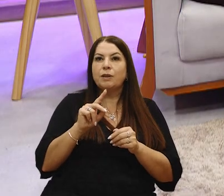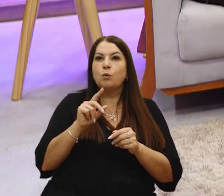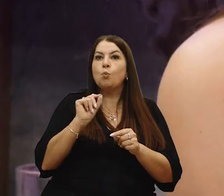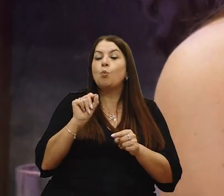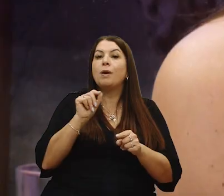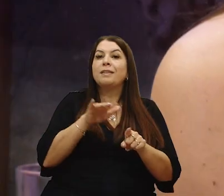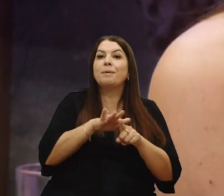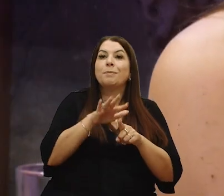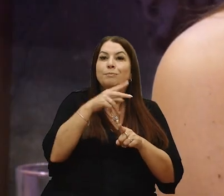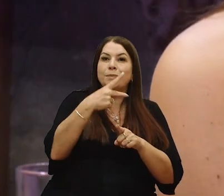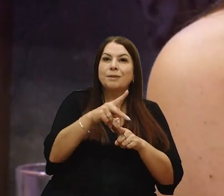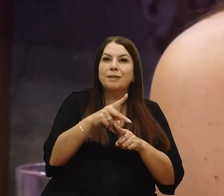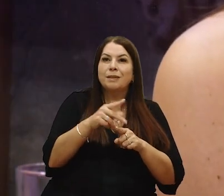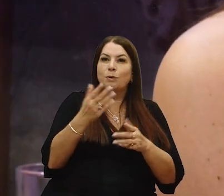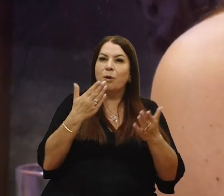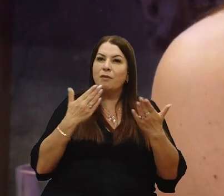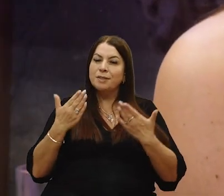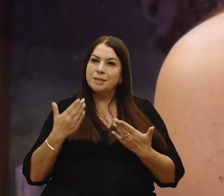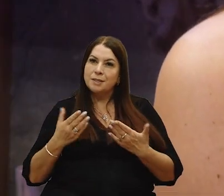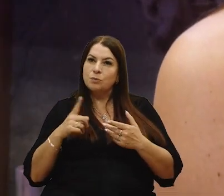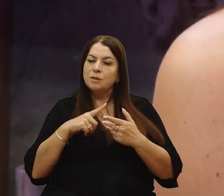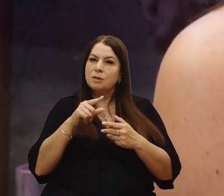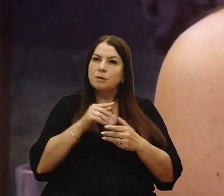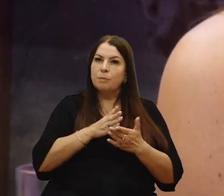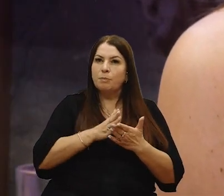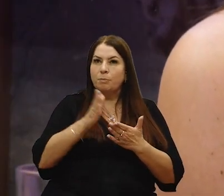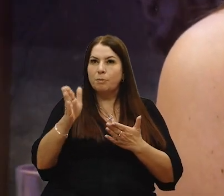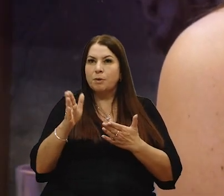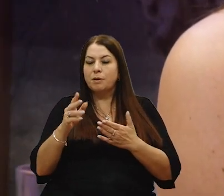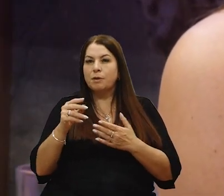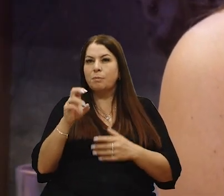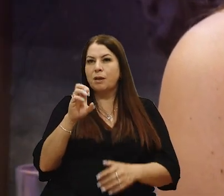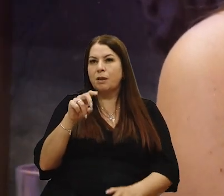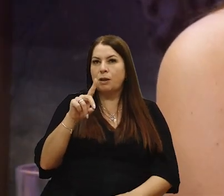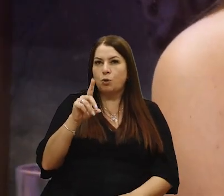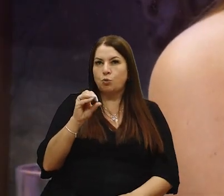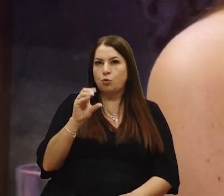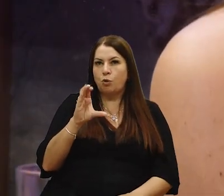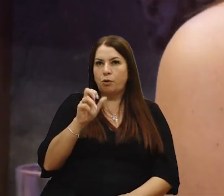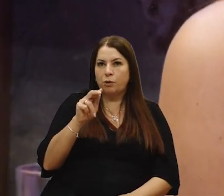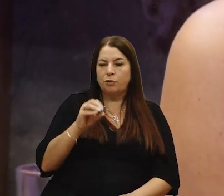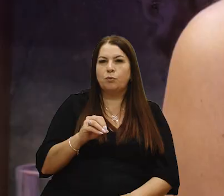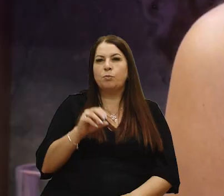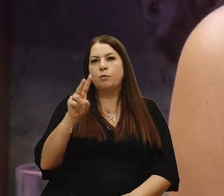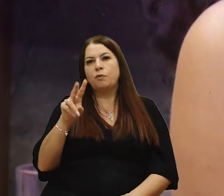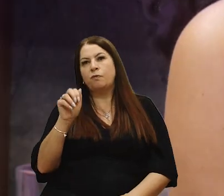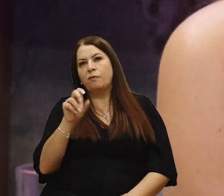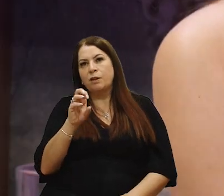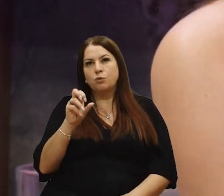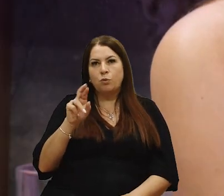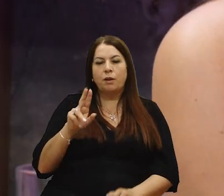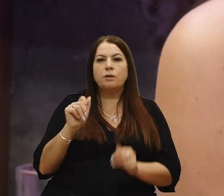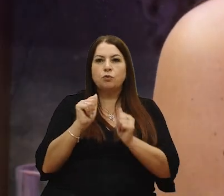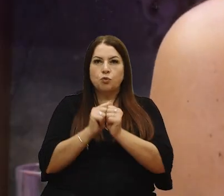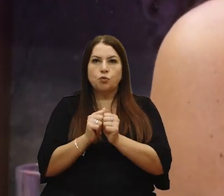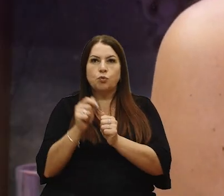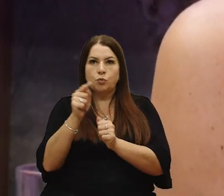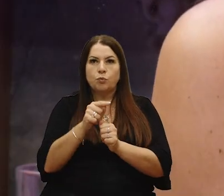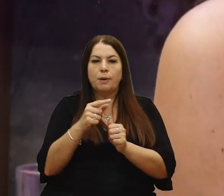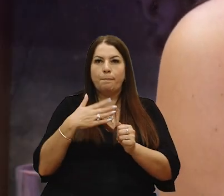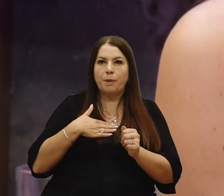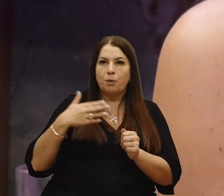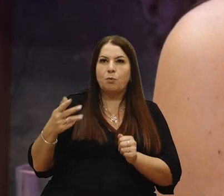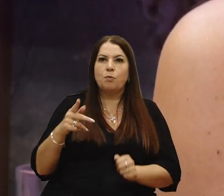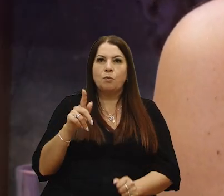né? E aí, a gente vai ver a demanda dessa paciente por meio da avaliação. Se a gente encaminha primeiramente para um endócrino, para um vascular, se a gente já inicia o protocolo